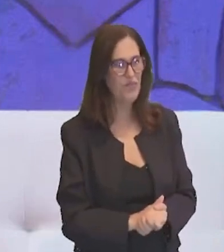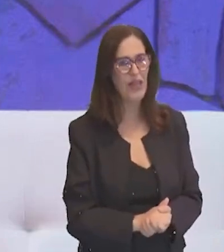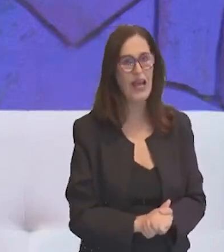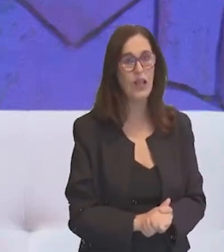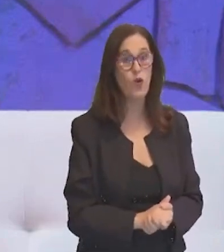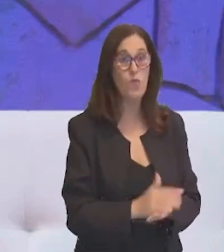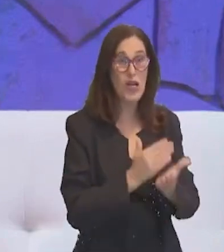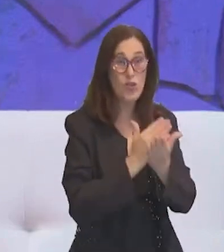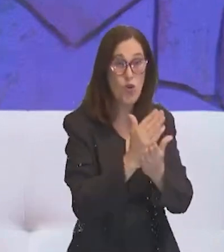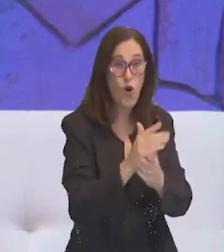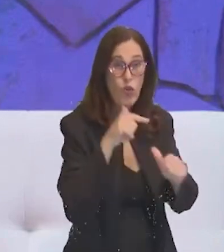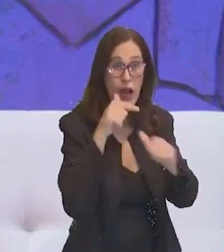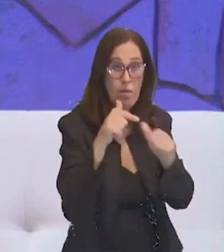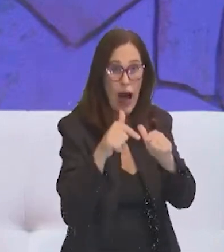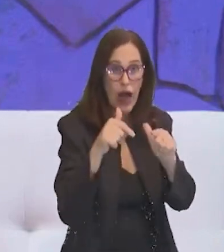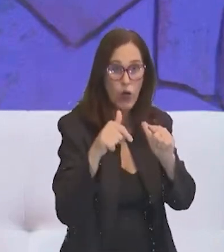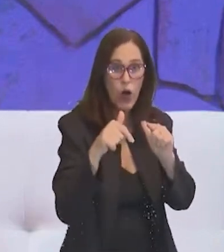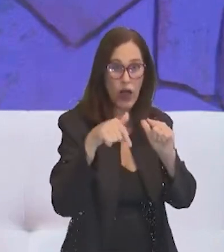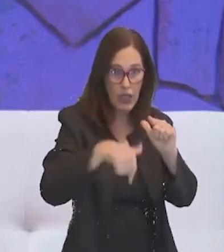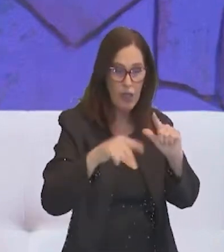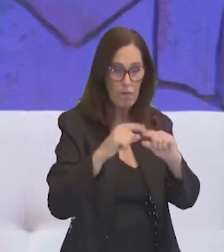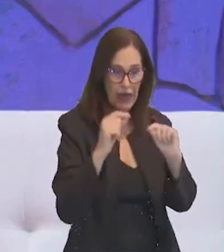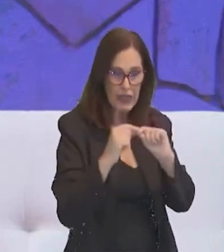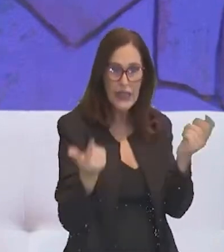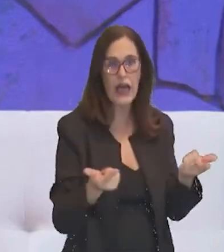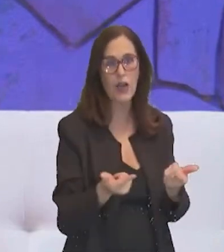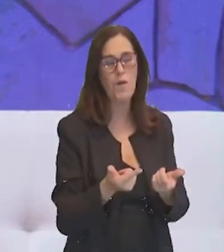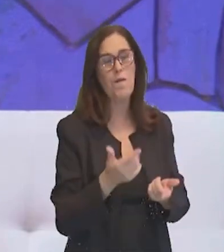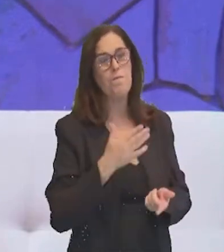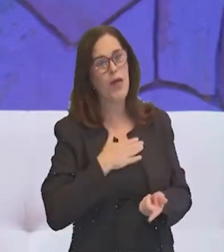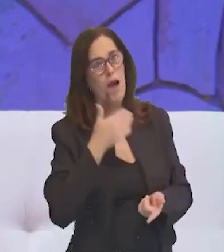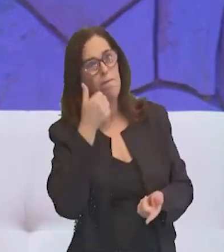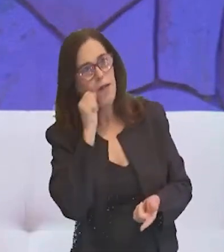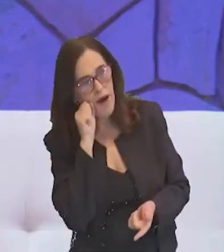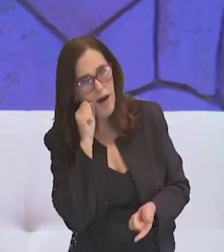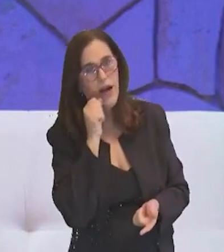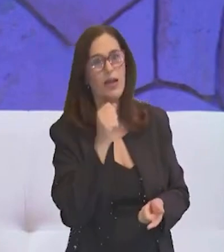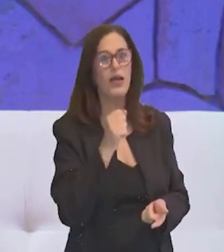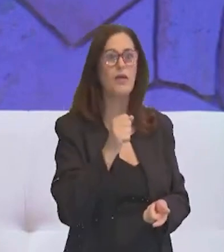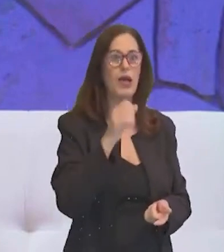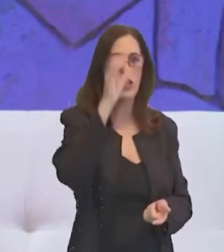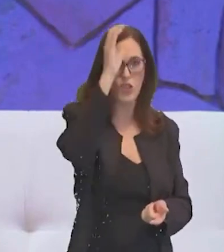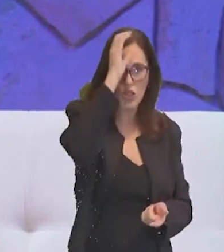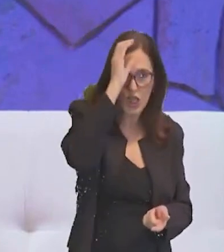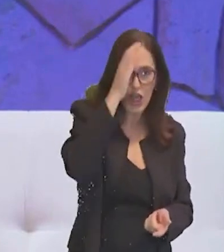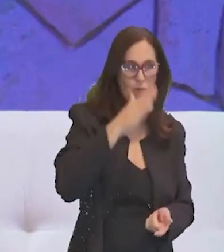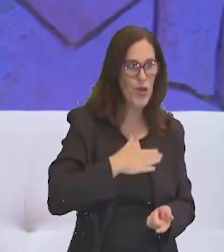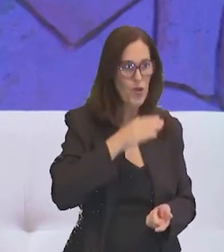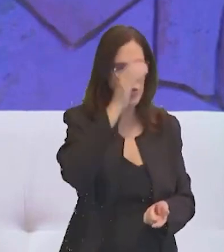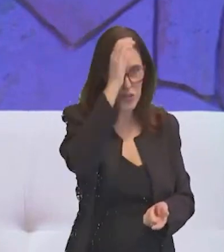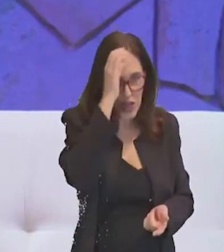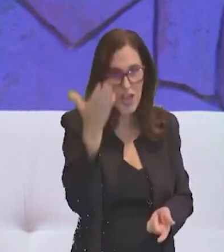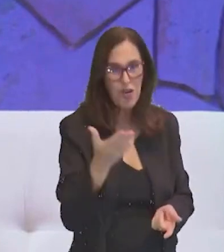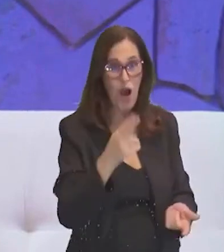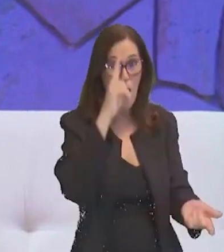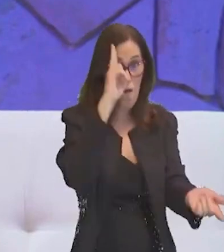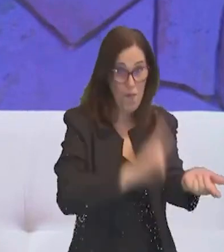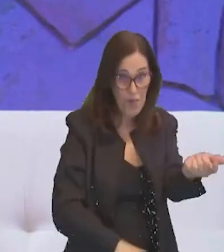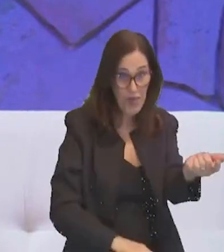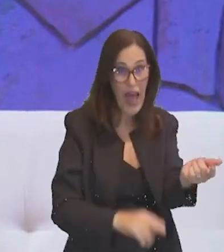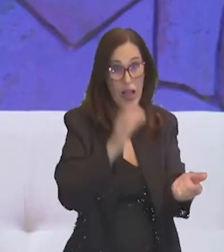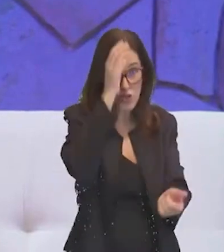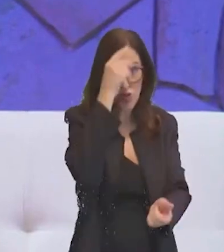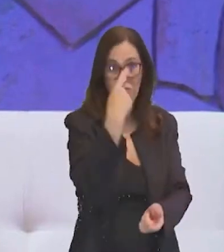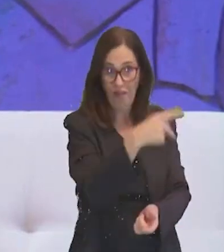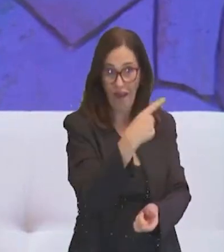barracão. Aqui, a minha mãe e a minha tia e o meu tio puderam crescer como crianças,